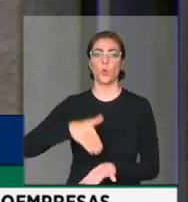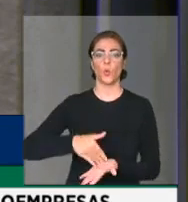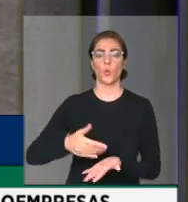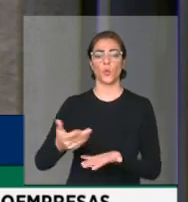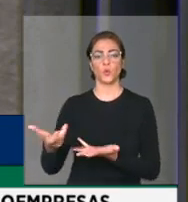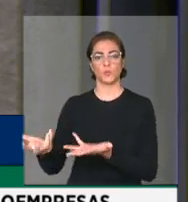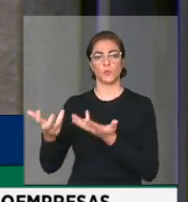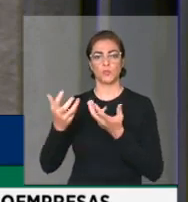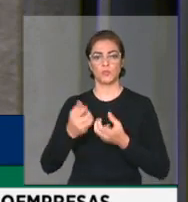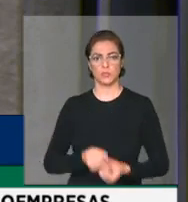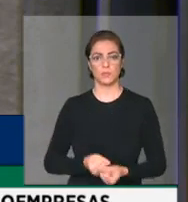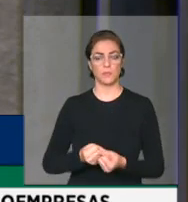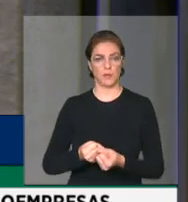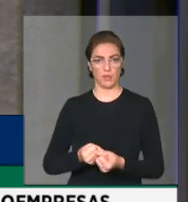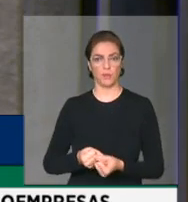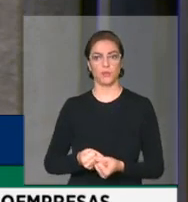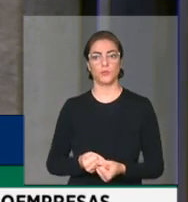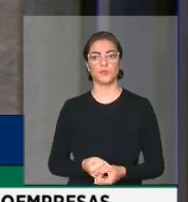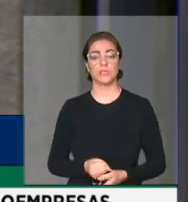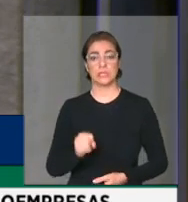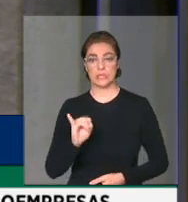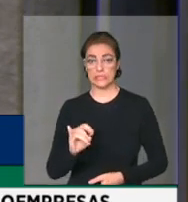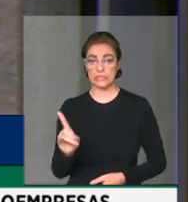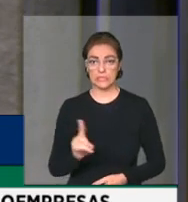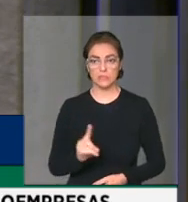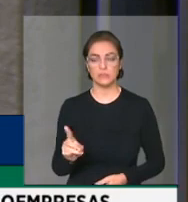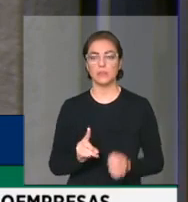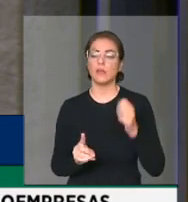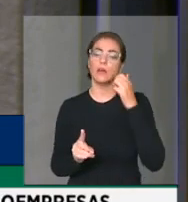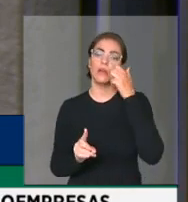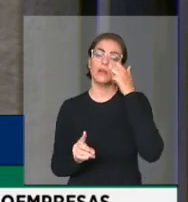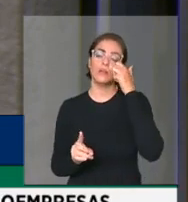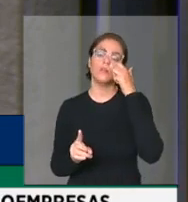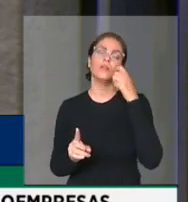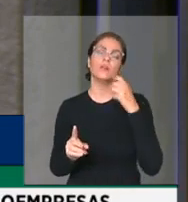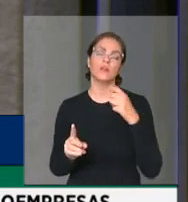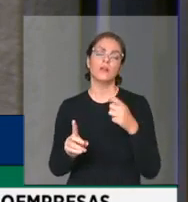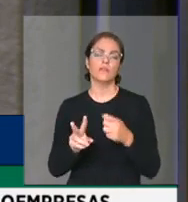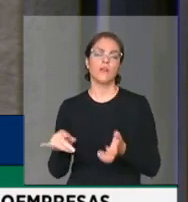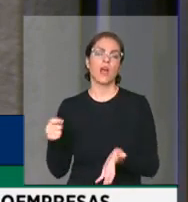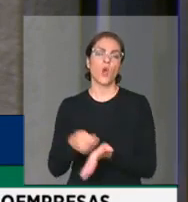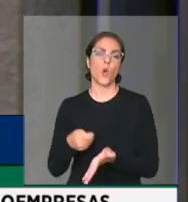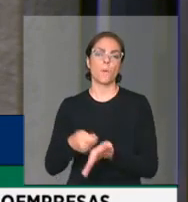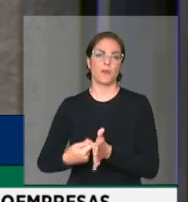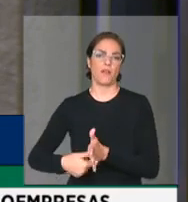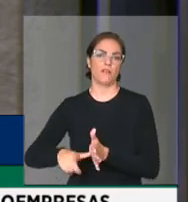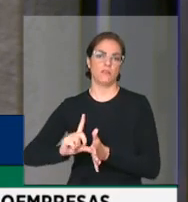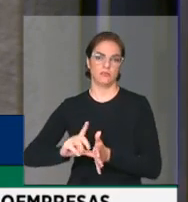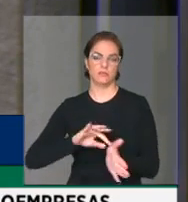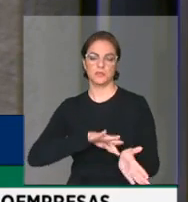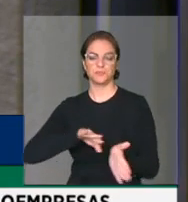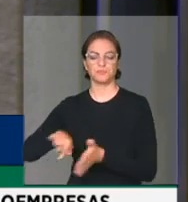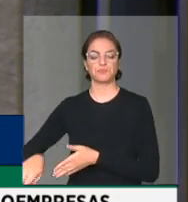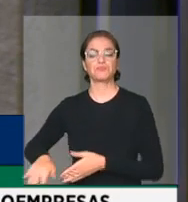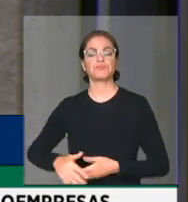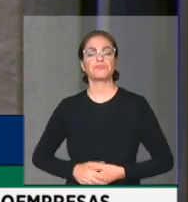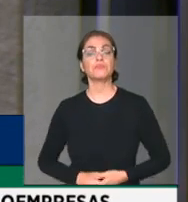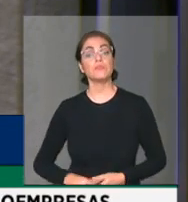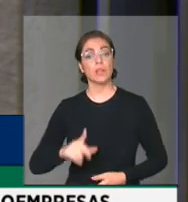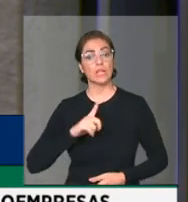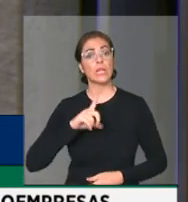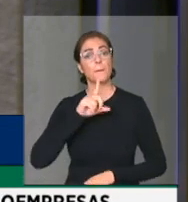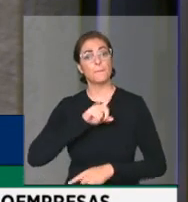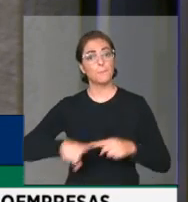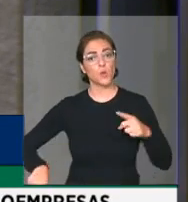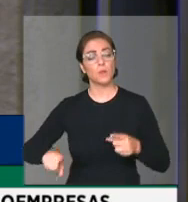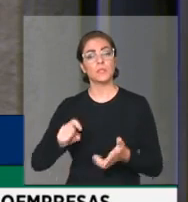da linha de crédito, sob pena de vencimento antecipado dessa dívida. Deixamos expresso que é vedada a